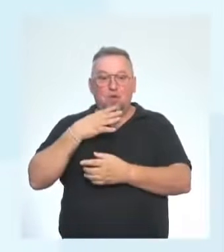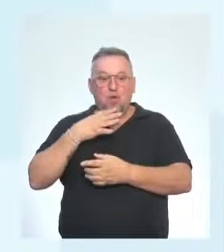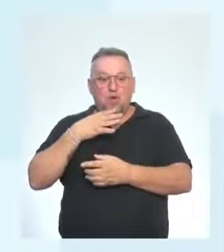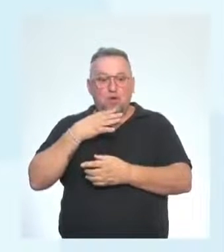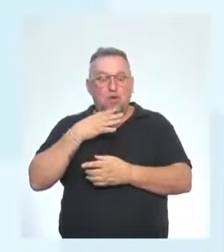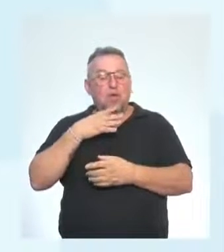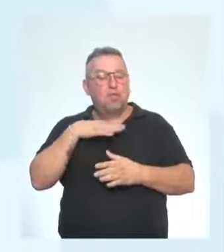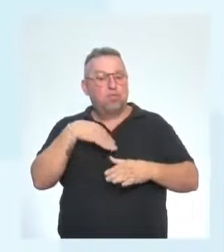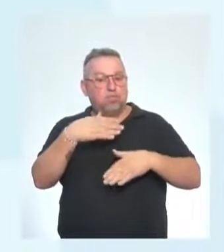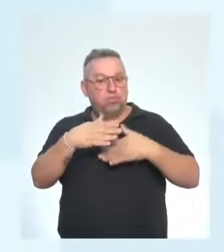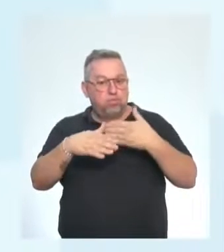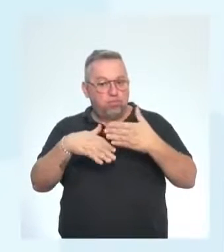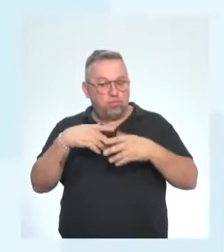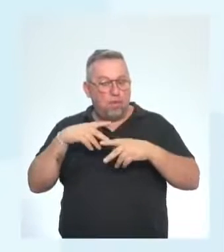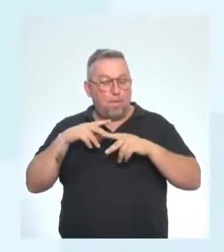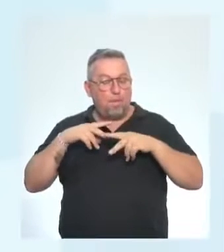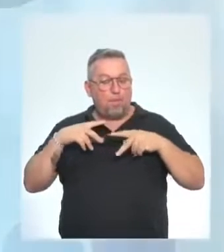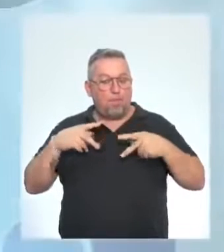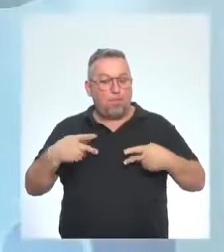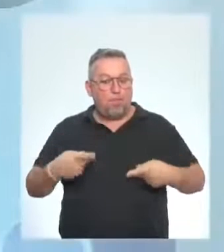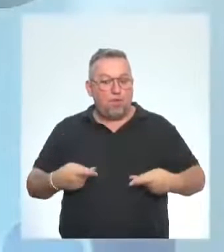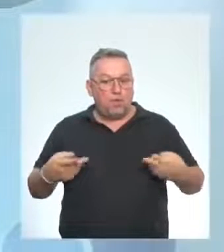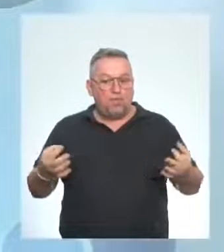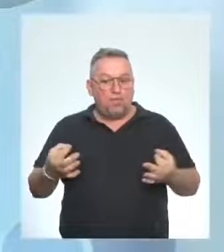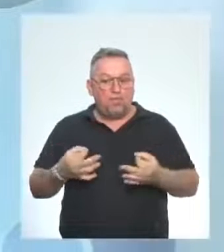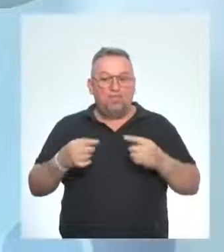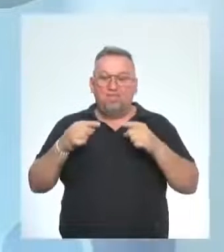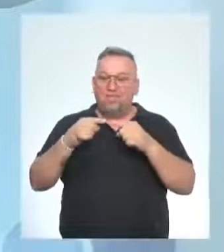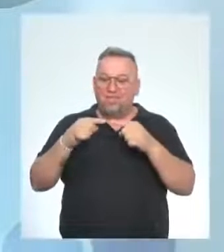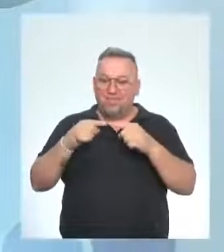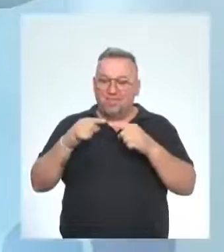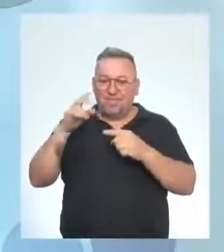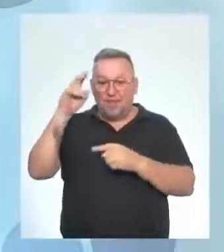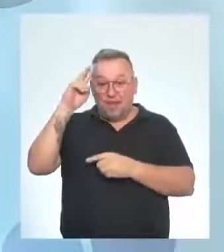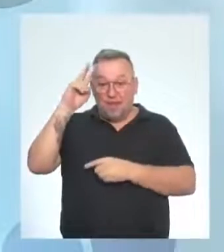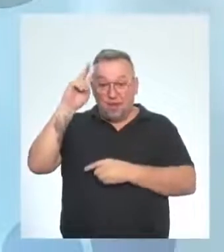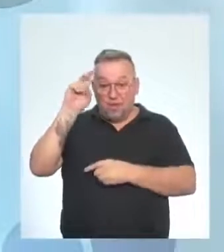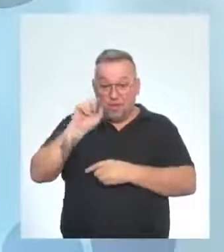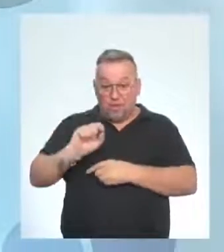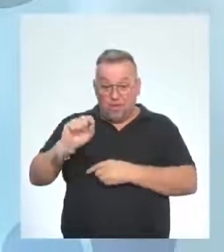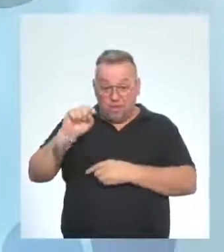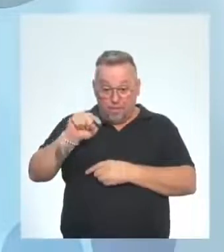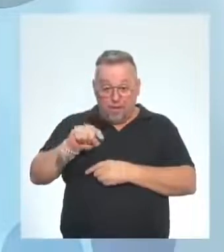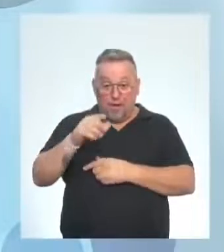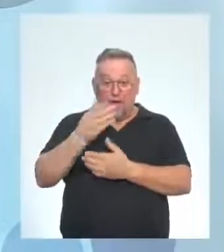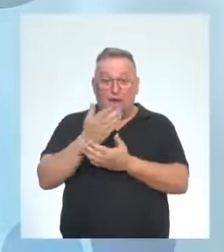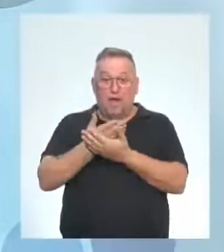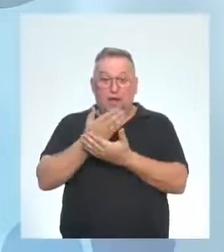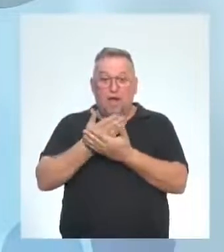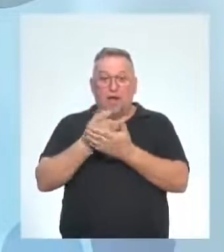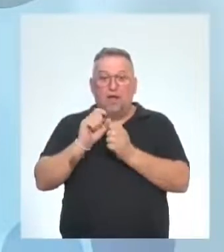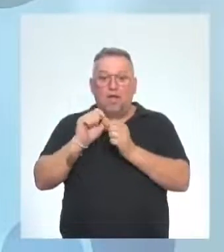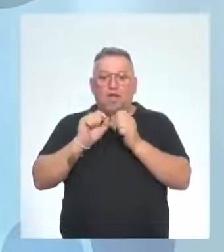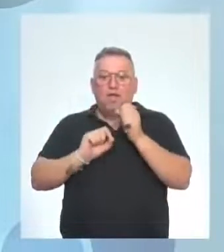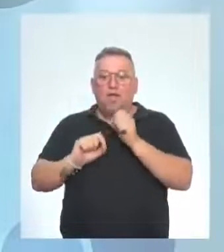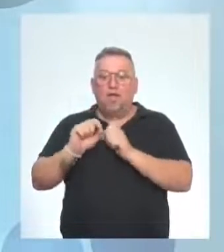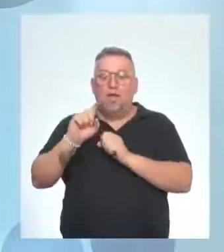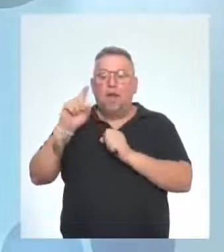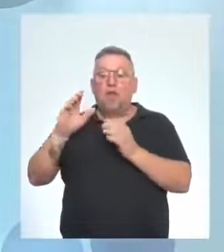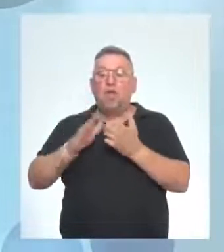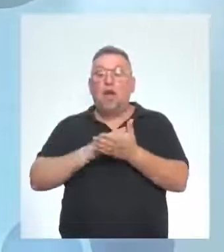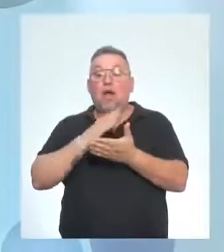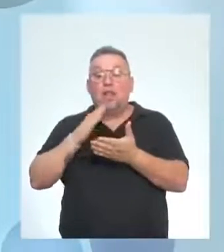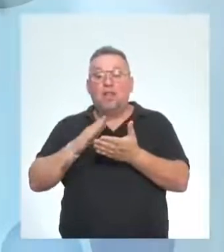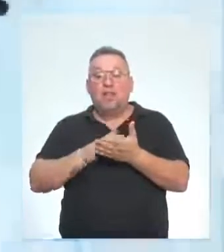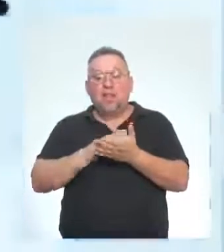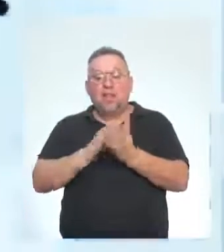humano. Tranquilo, né? Acho que está batendo aí com o título. Lembrando que esta aula eu fiz inspirado lá no nosso caderninho, tá? Como